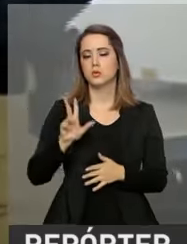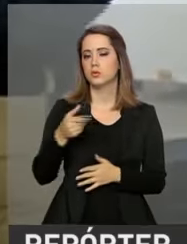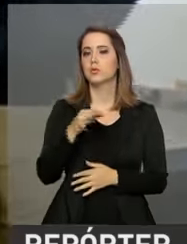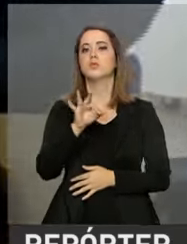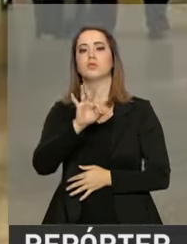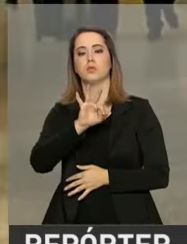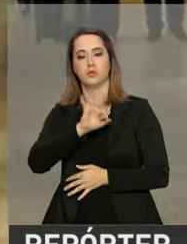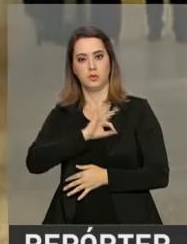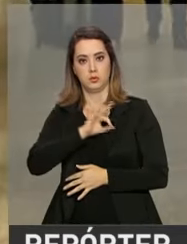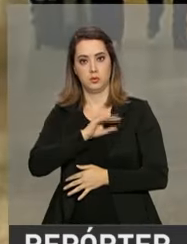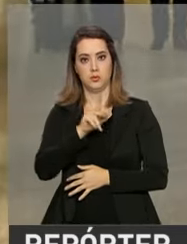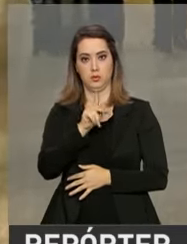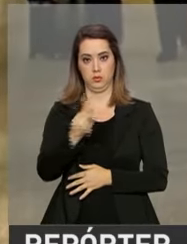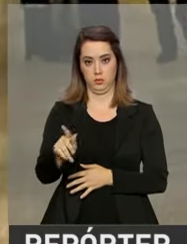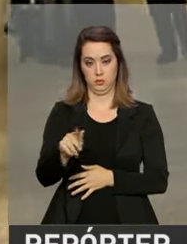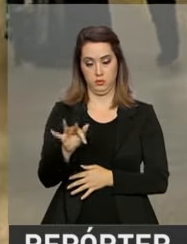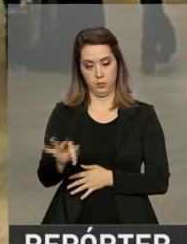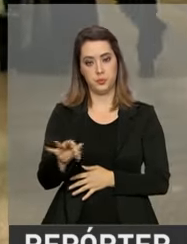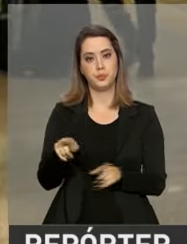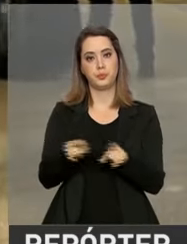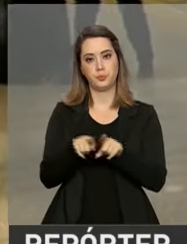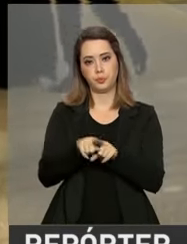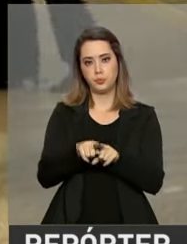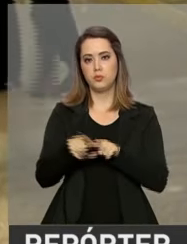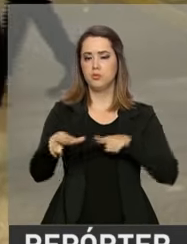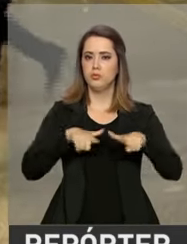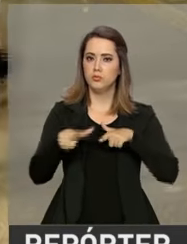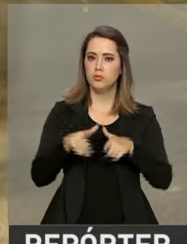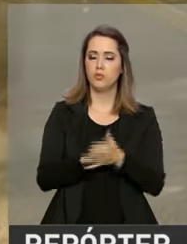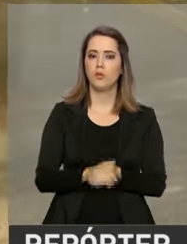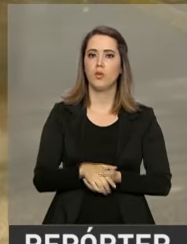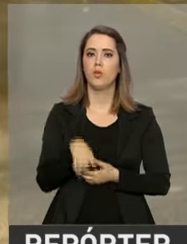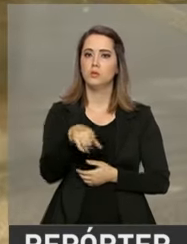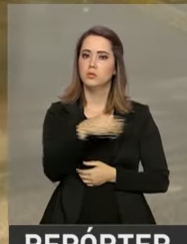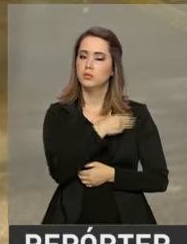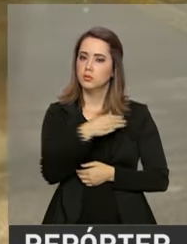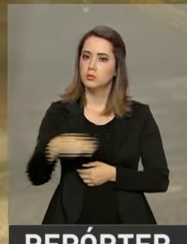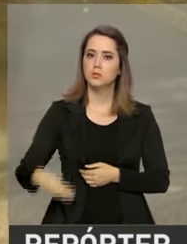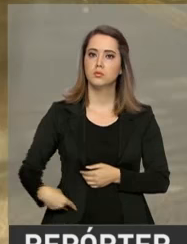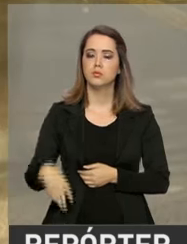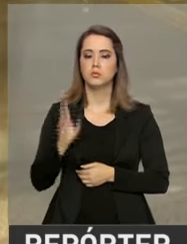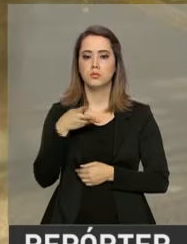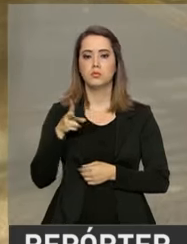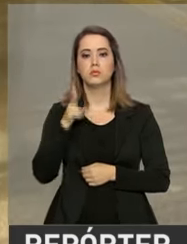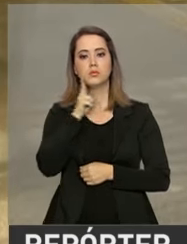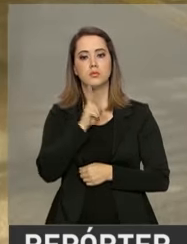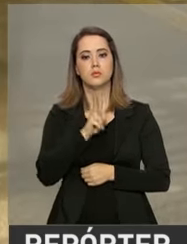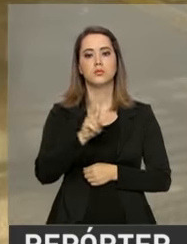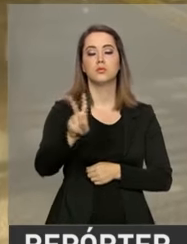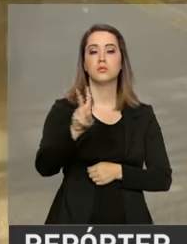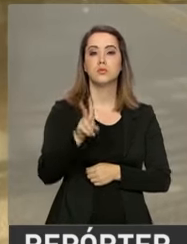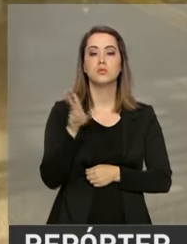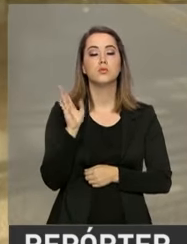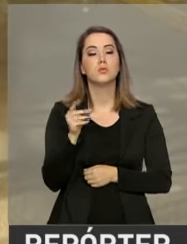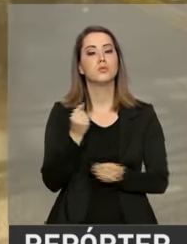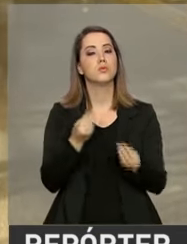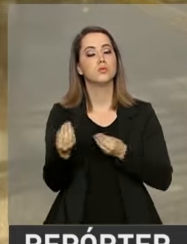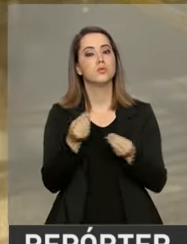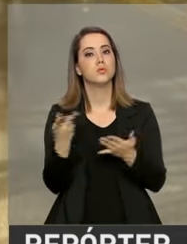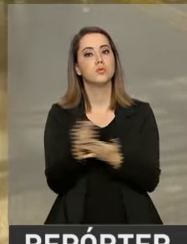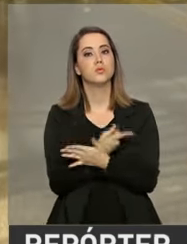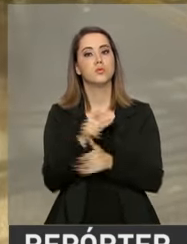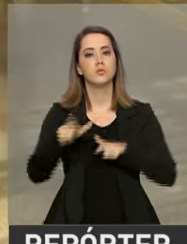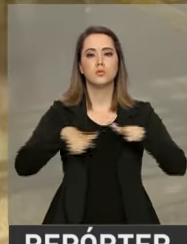polícia federal desde o início da semana alexandre de moraes tem inspecionados aeroportos das cidades que vão sediar as partidas de